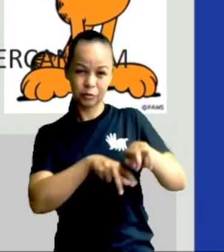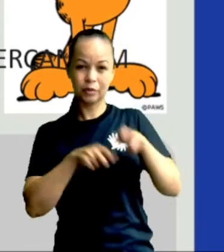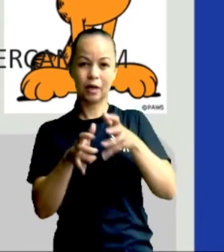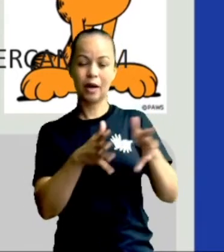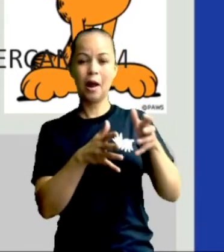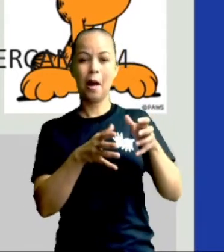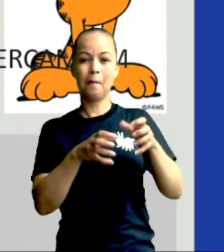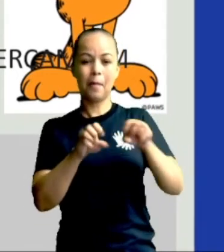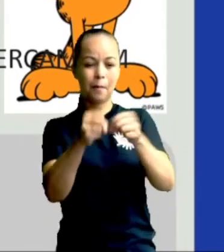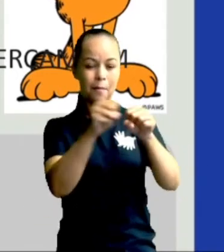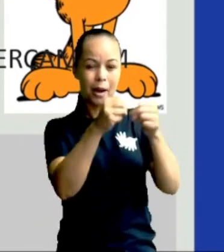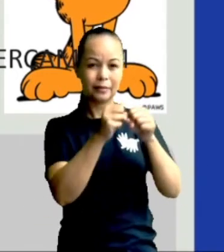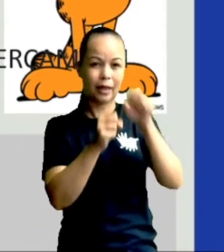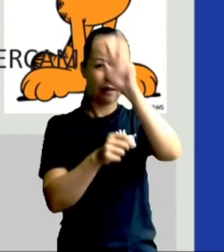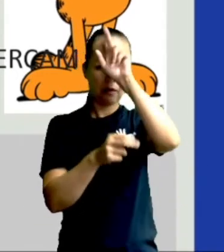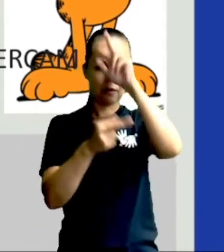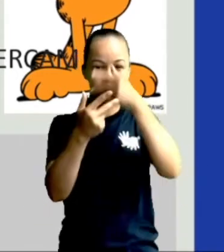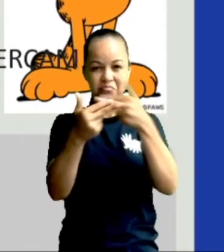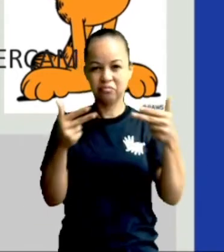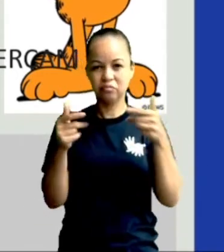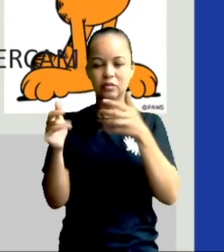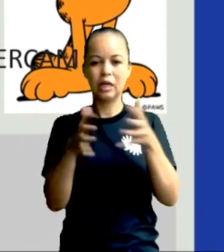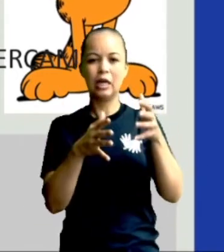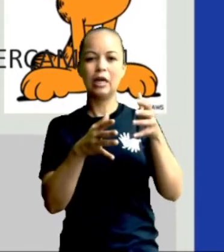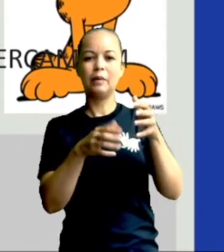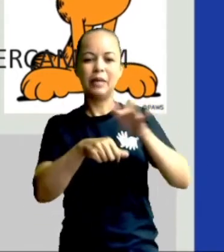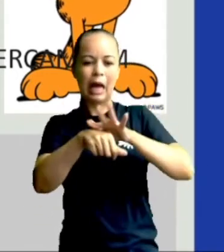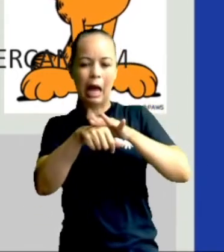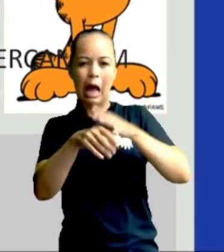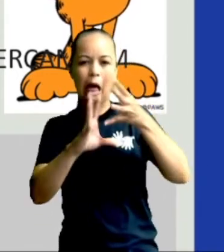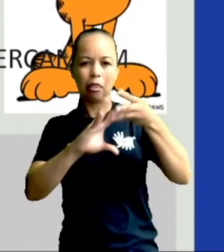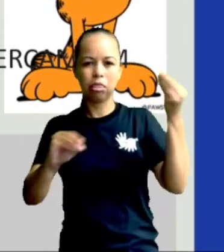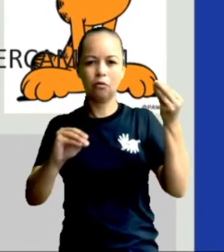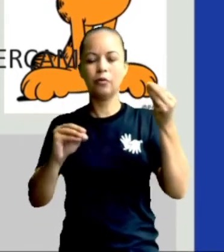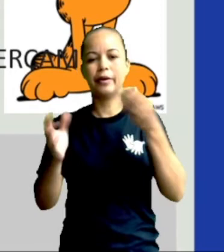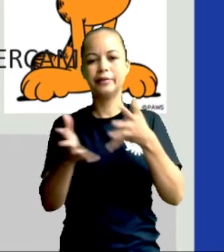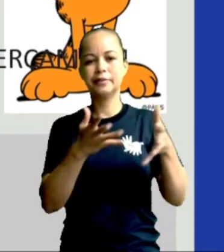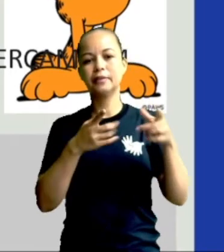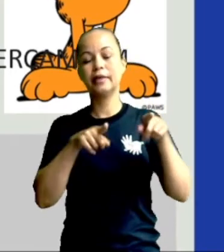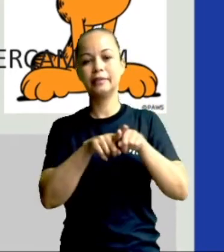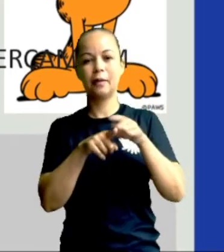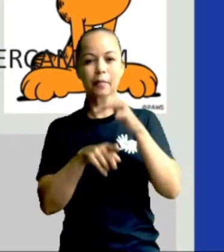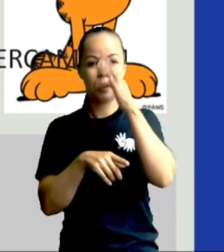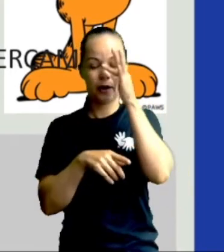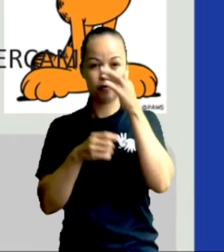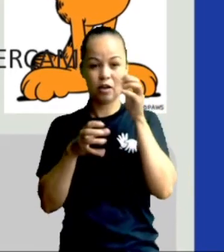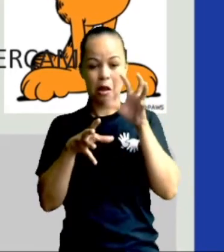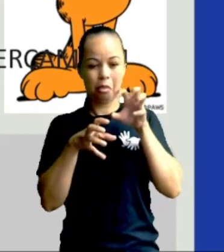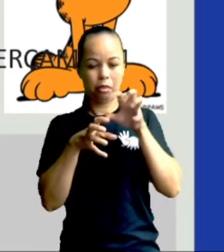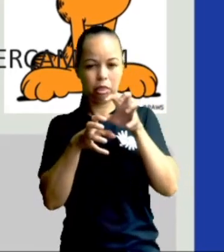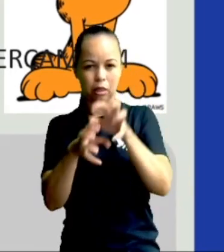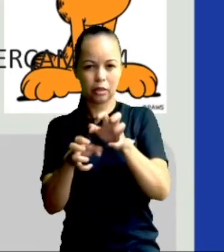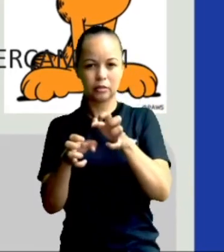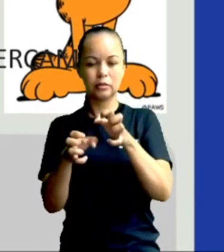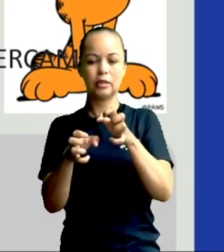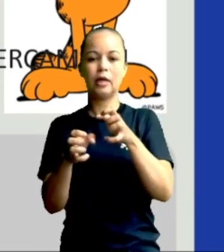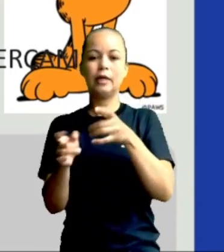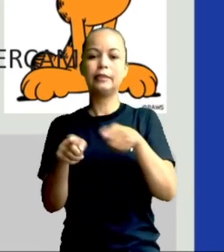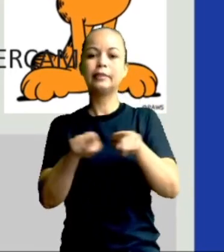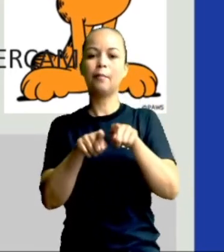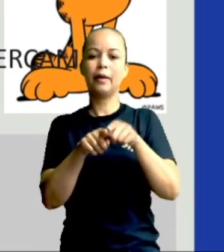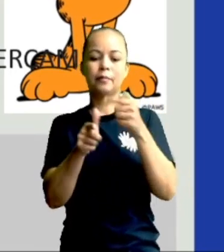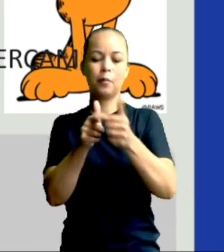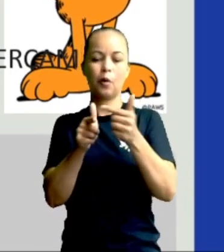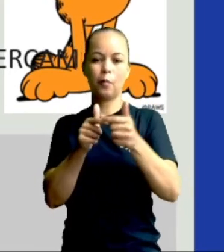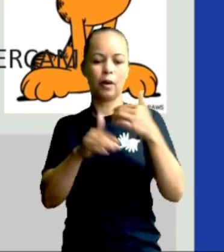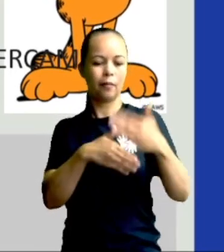agricultura para matar pragas, eliminar doenças e acabar com plantas invasoras que podem